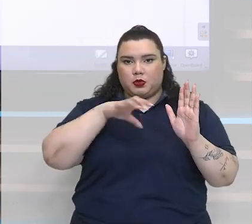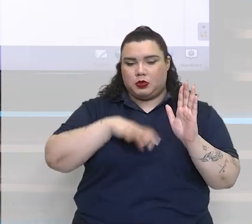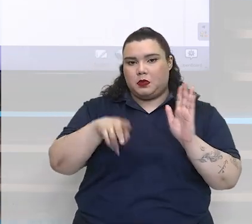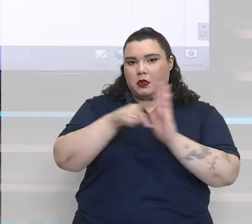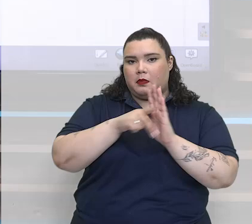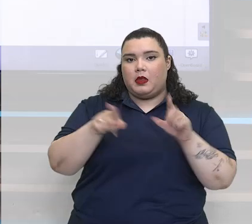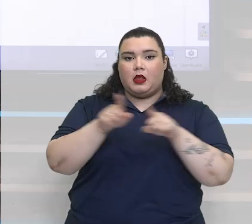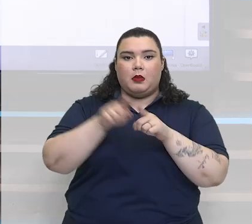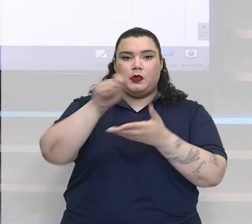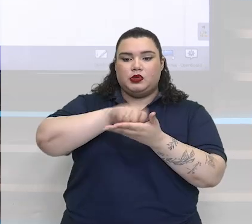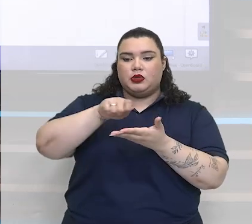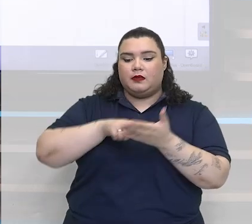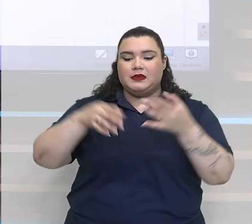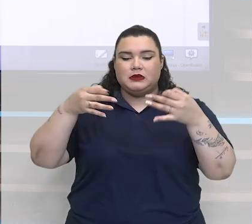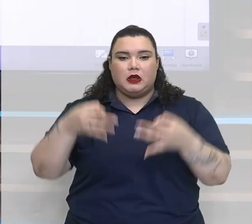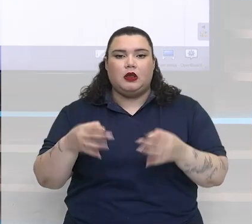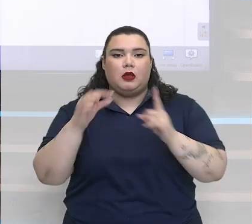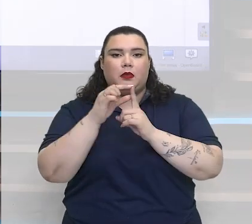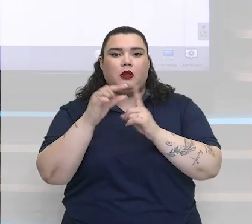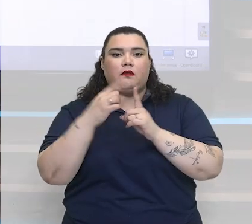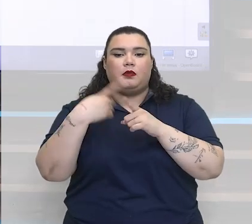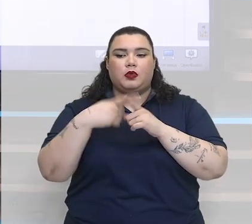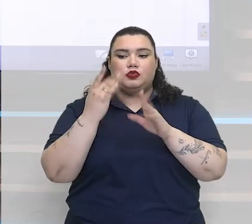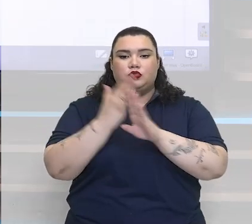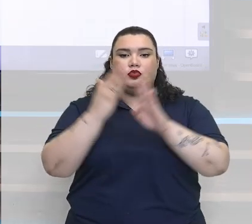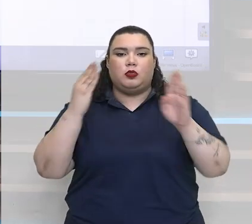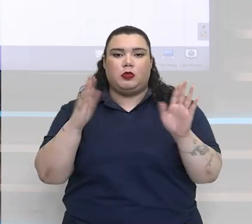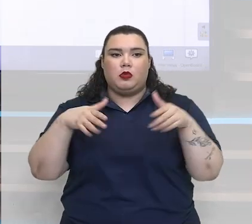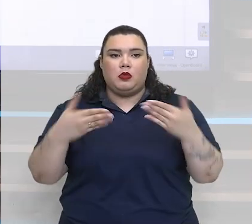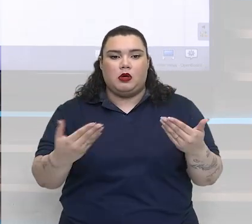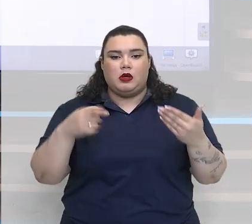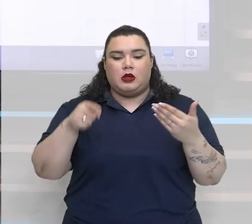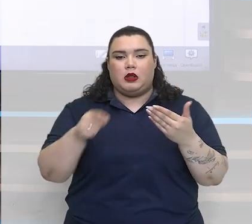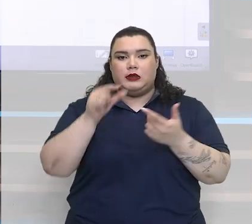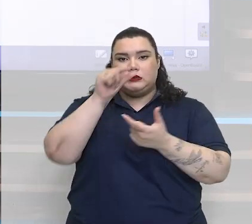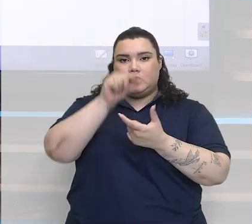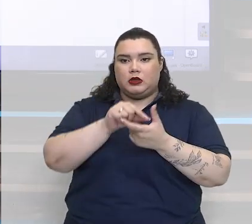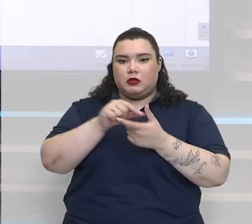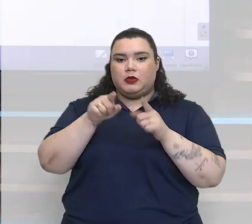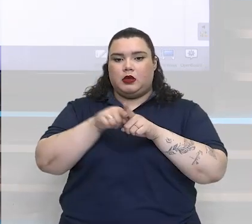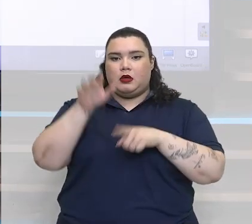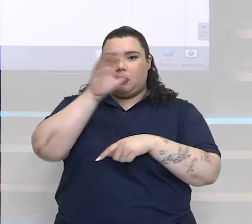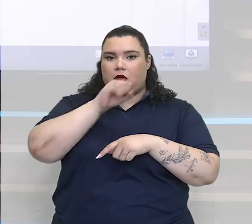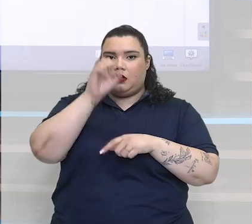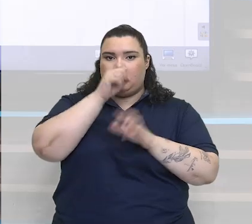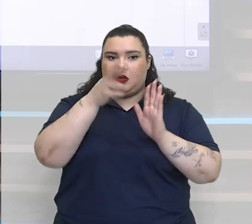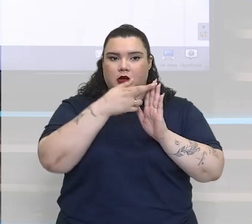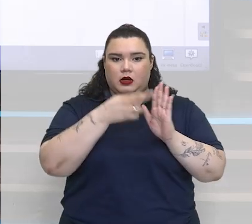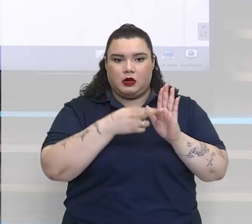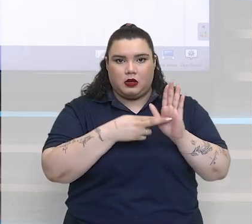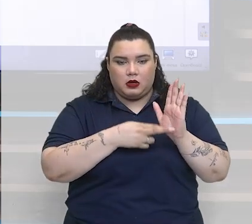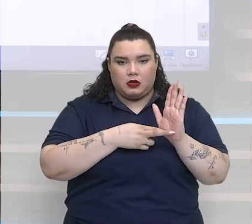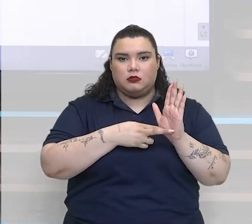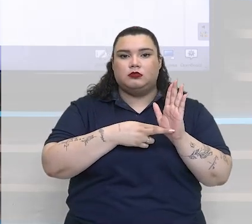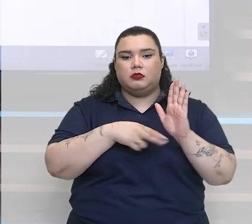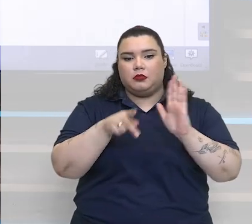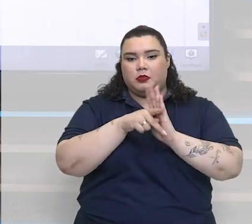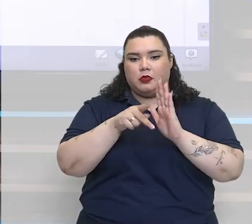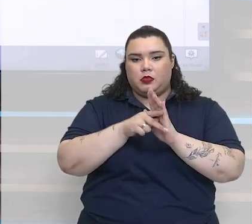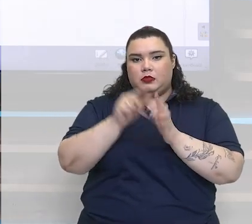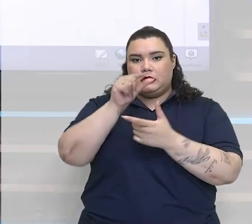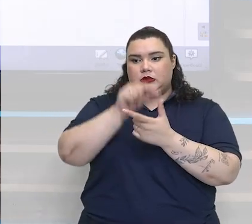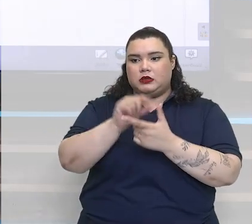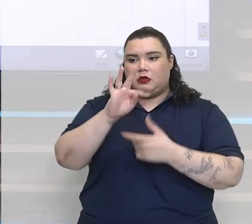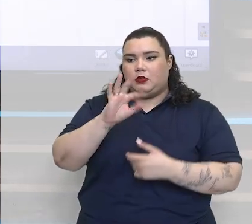palavra corretamente, porque você localiza a sílaba tônica, vai aprender as regras de acentuação das